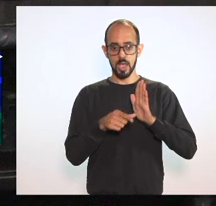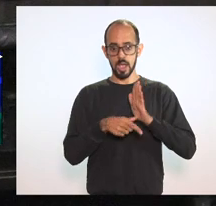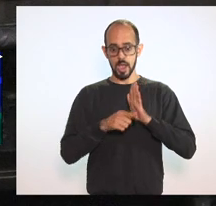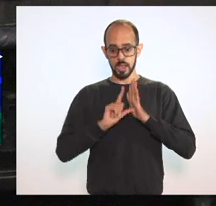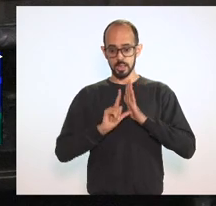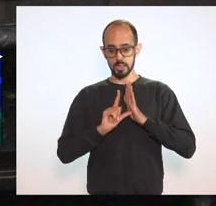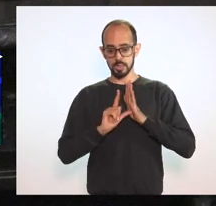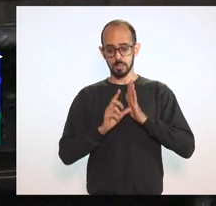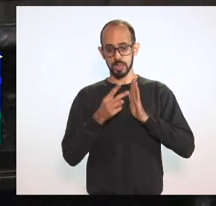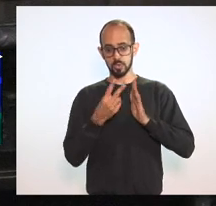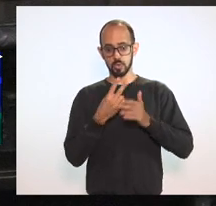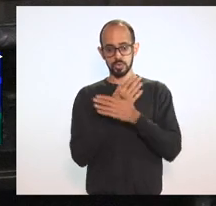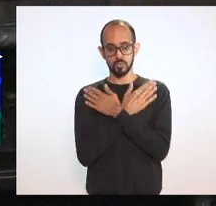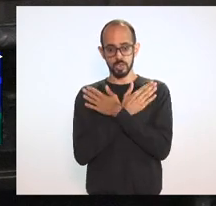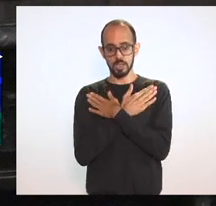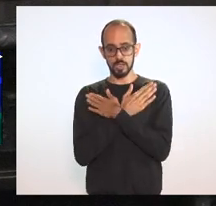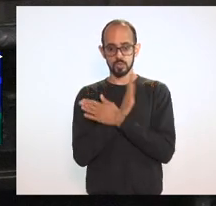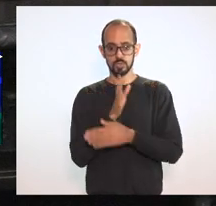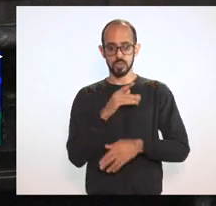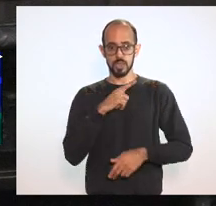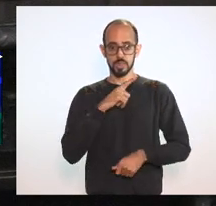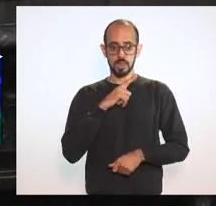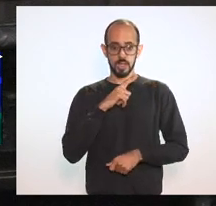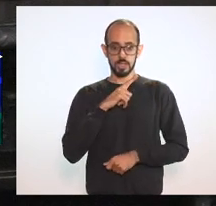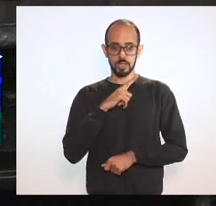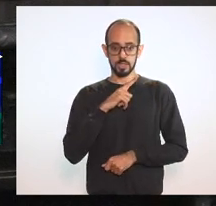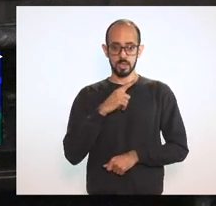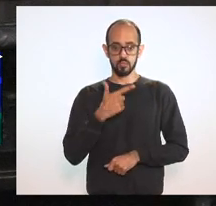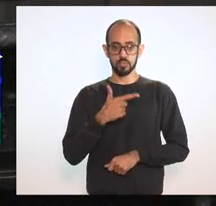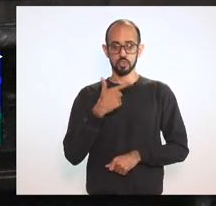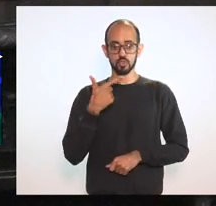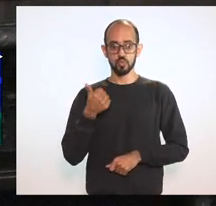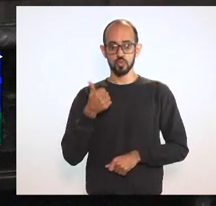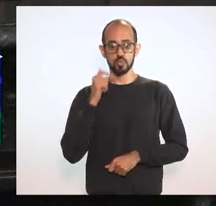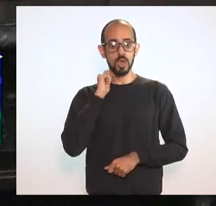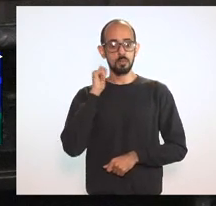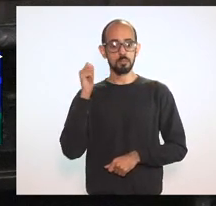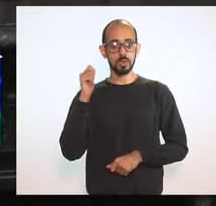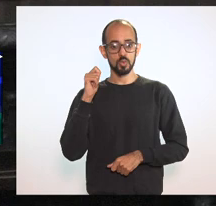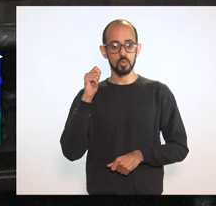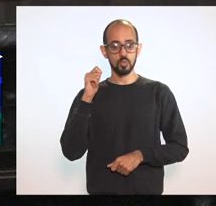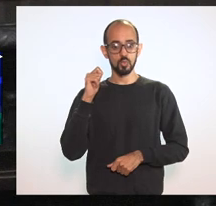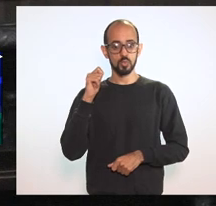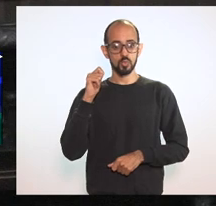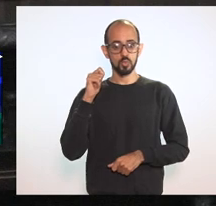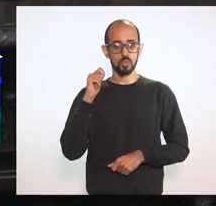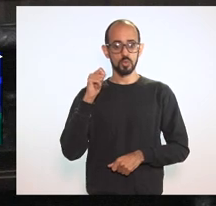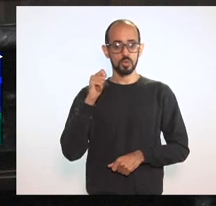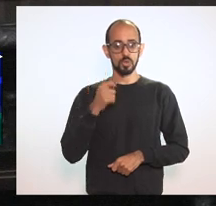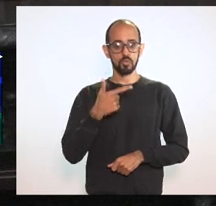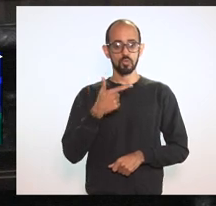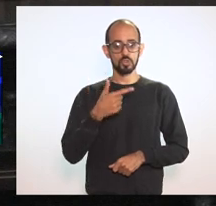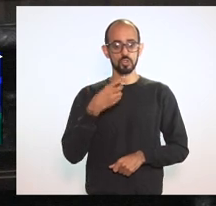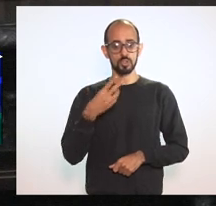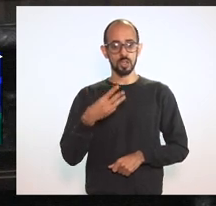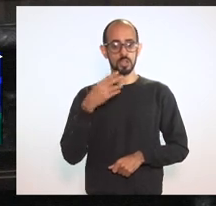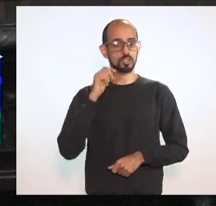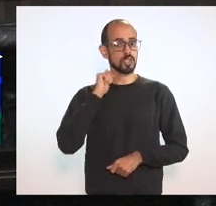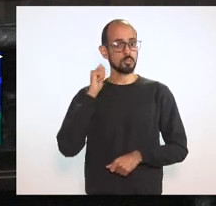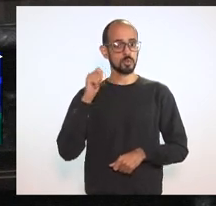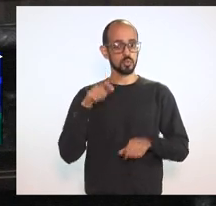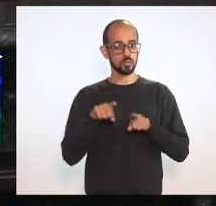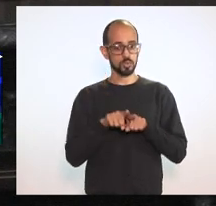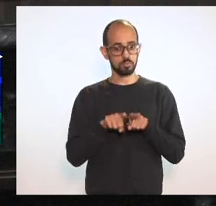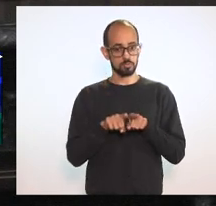que já existem quais sejam Vinte e Um de Abril hoje e 23 de abril